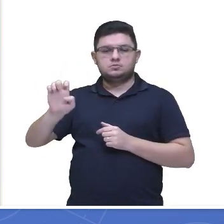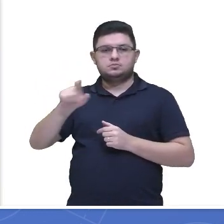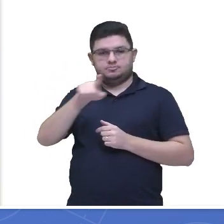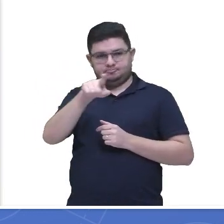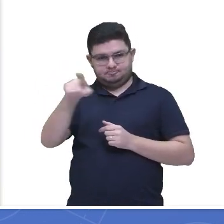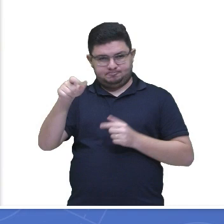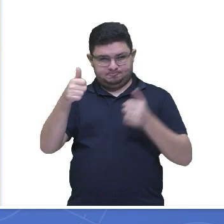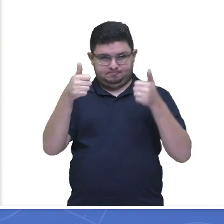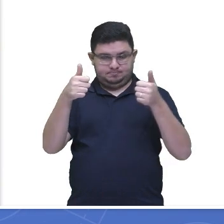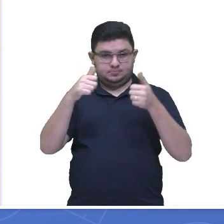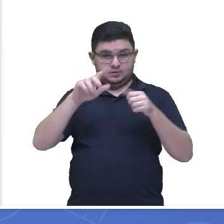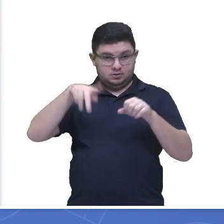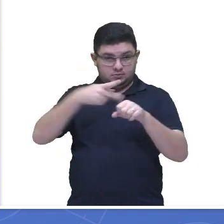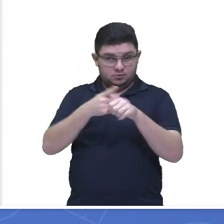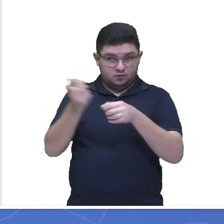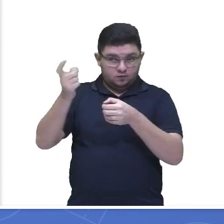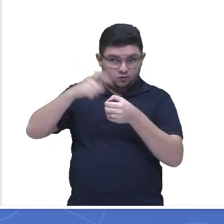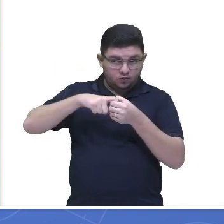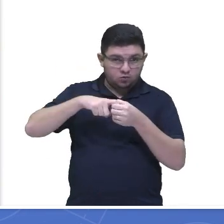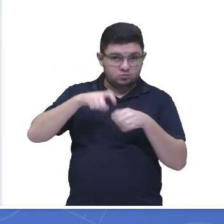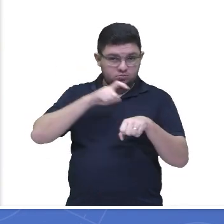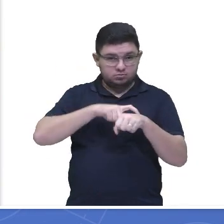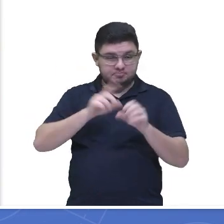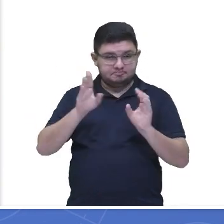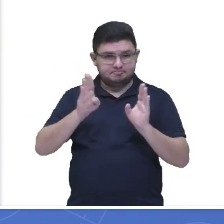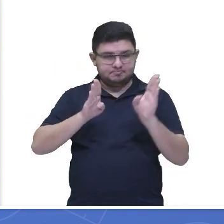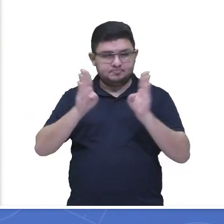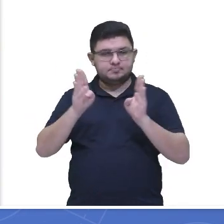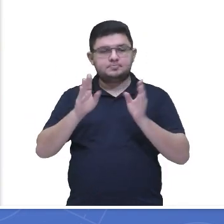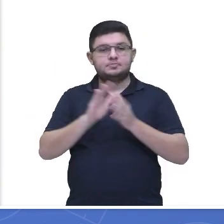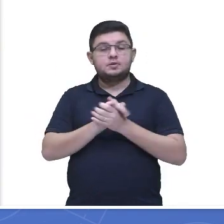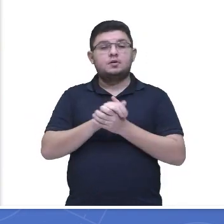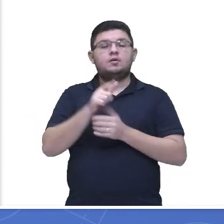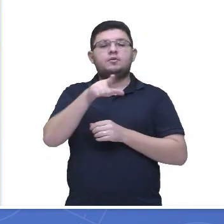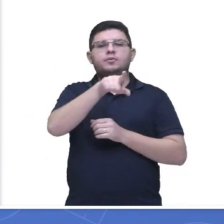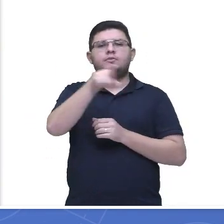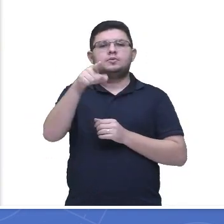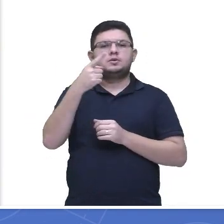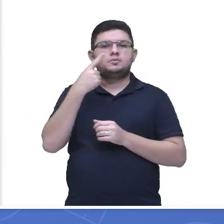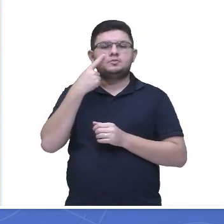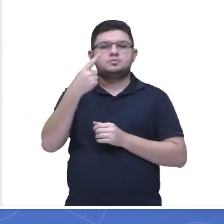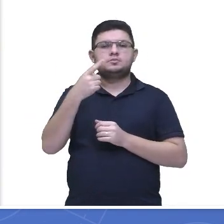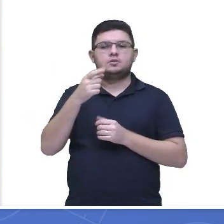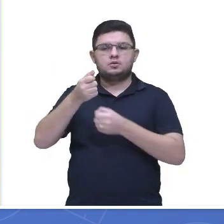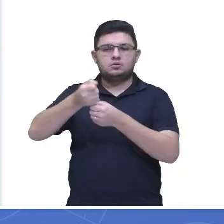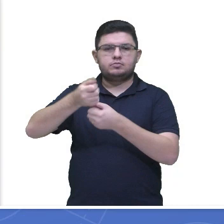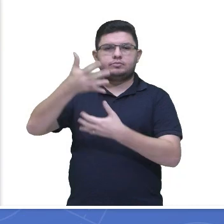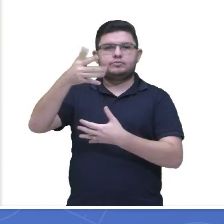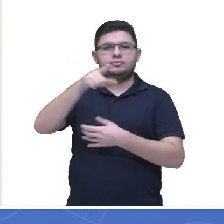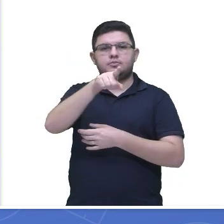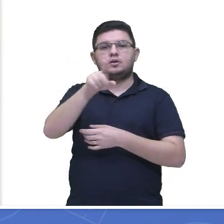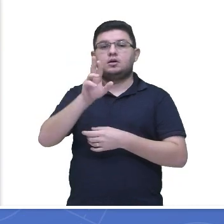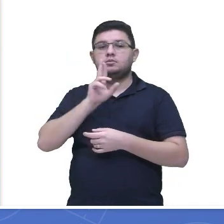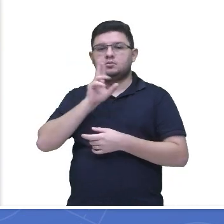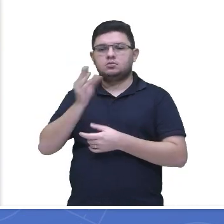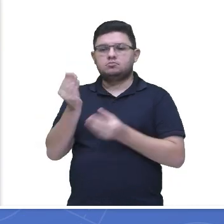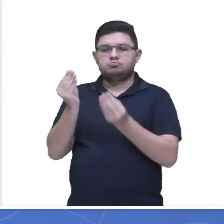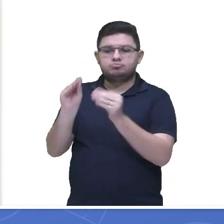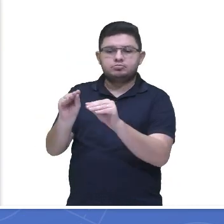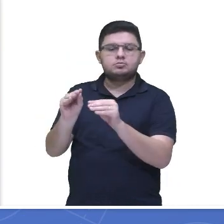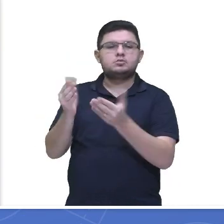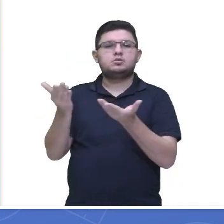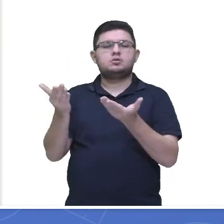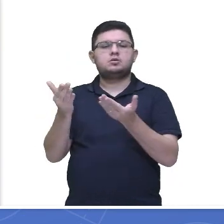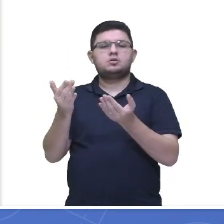queridos? Daqui a pouco eu retorno. Coloque lá a resposta, né? A questão, depois você